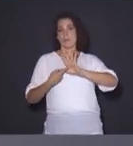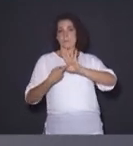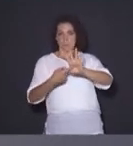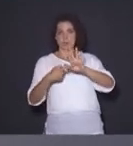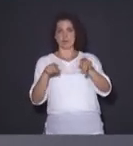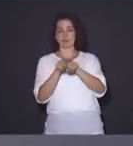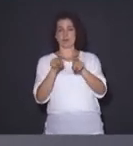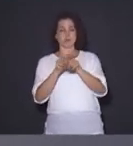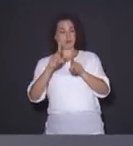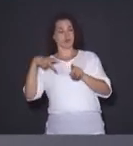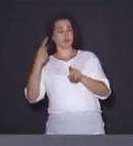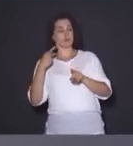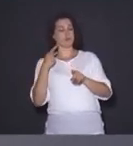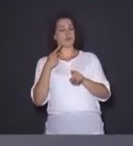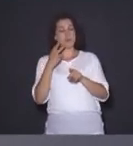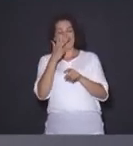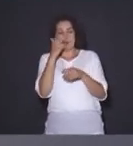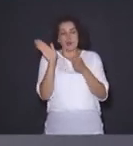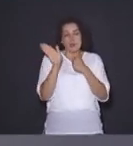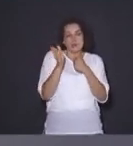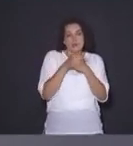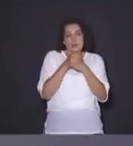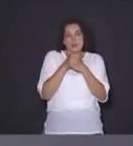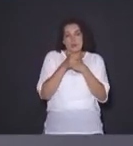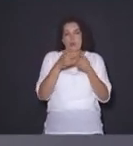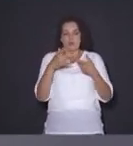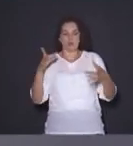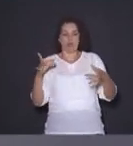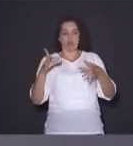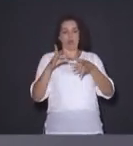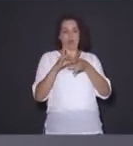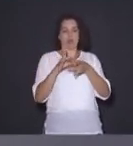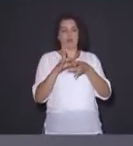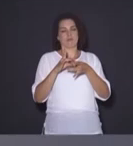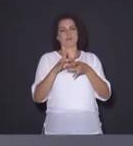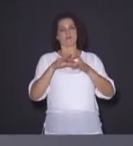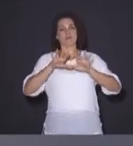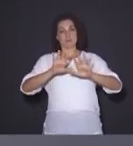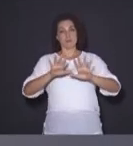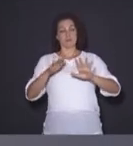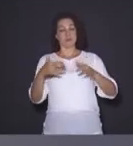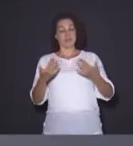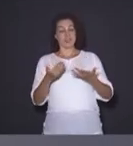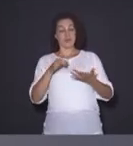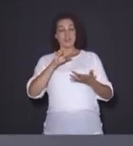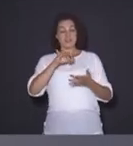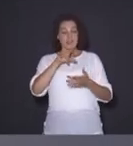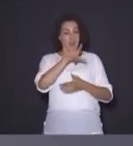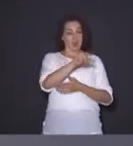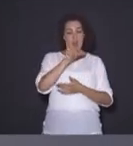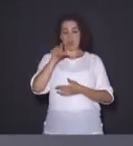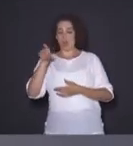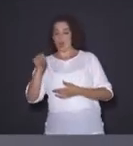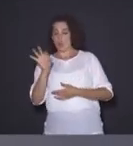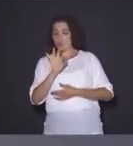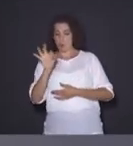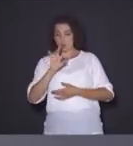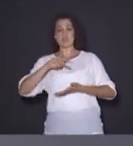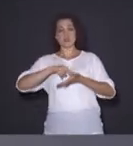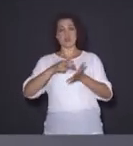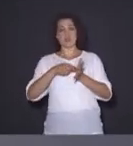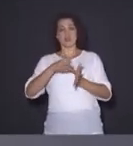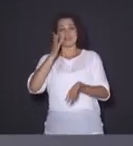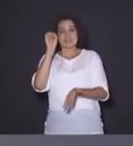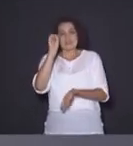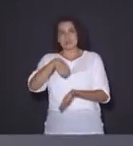ingenuamente ou conscientemente essa vinculação por isso não ter lado é ter lado hoje no país ea partir